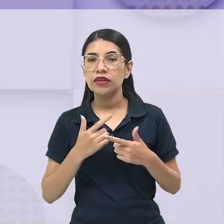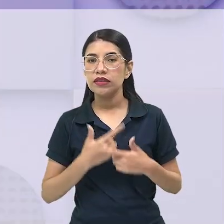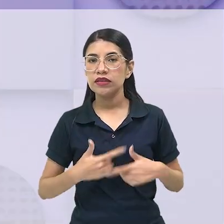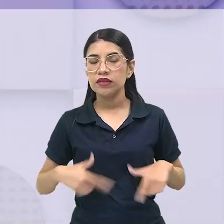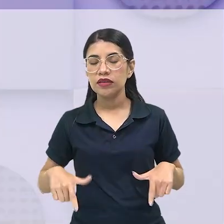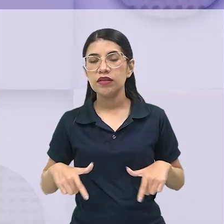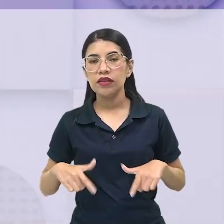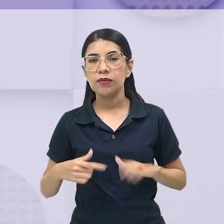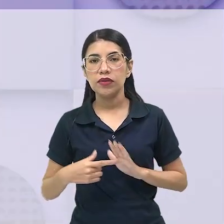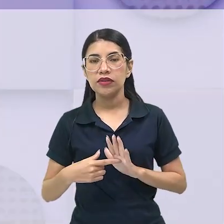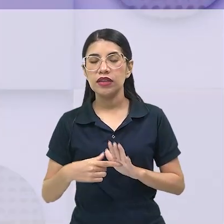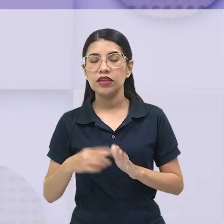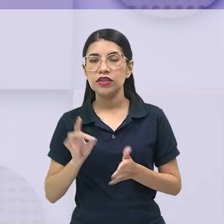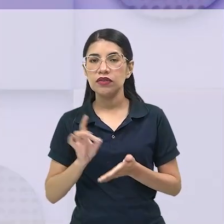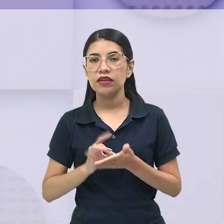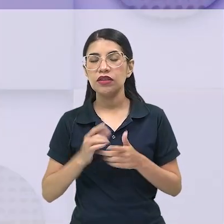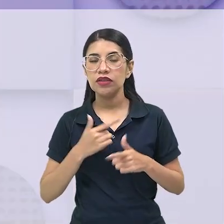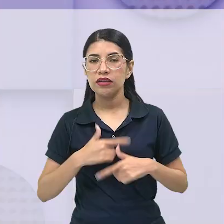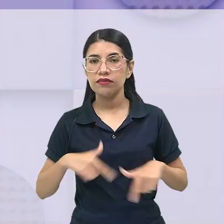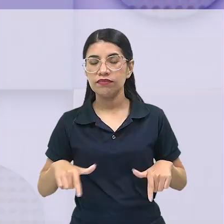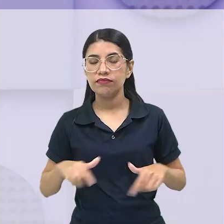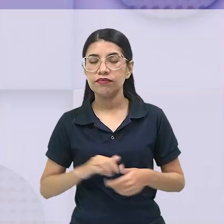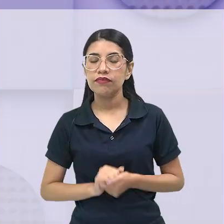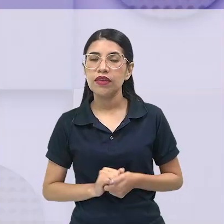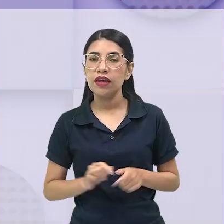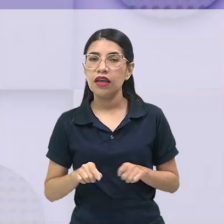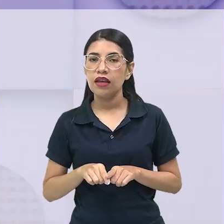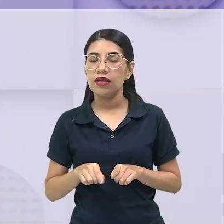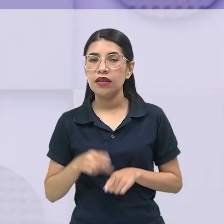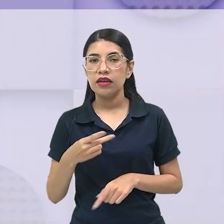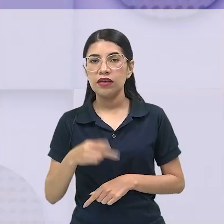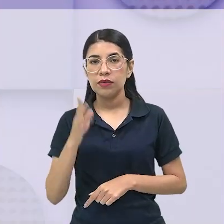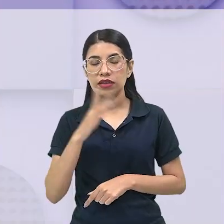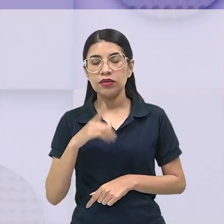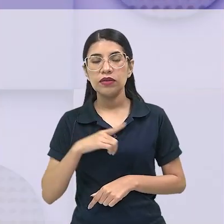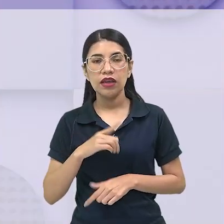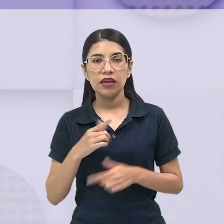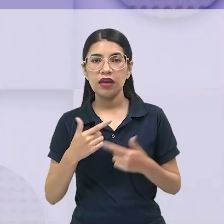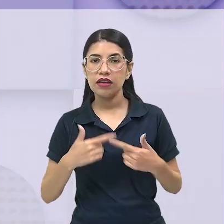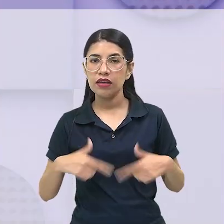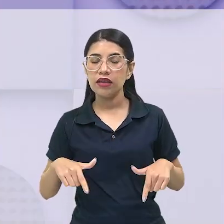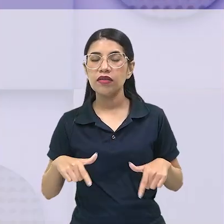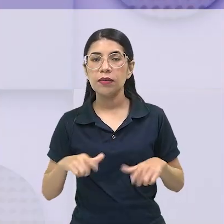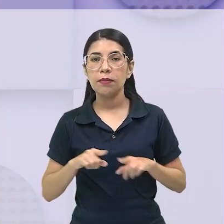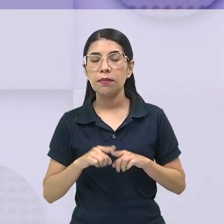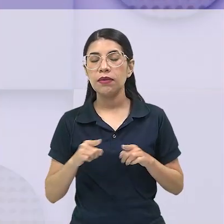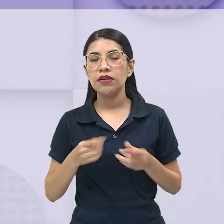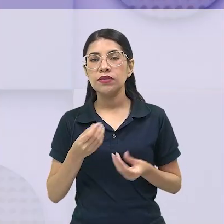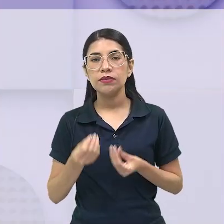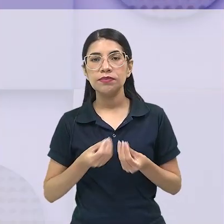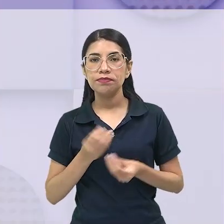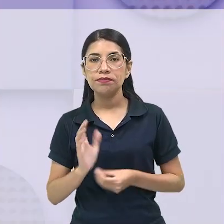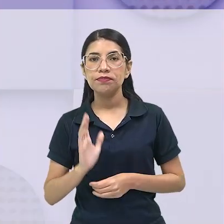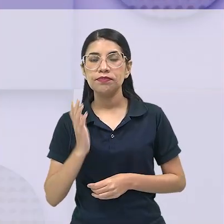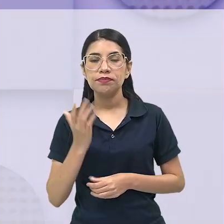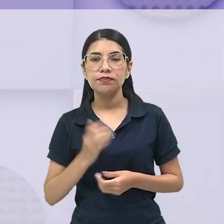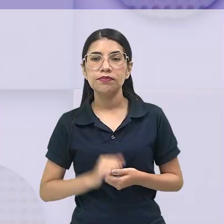laica do Estado lá no Uruguai. No Brasil, nós temos um Estado laico, mas é um Estado laico que, de certa forma,